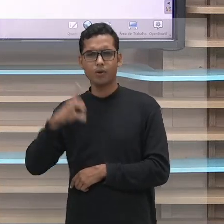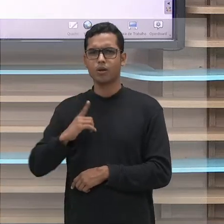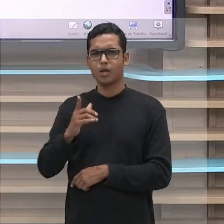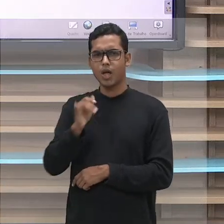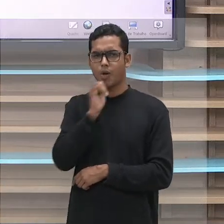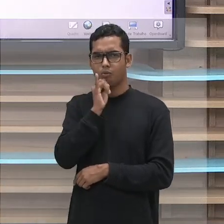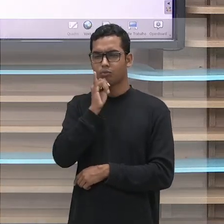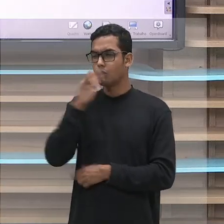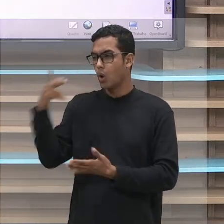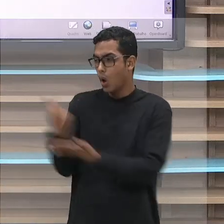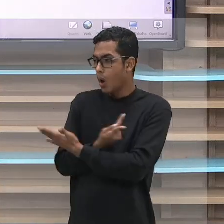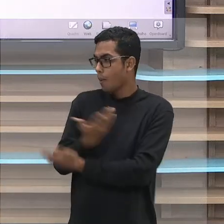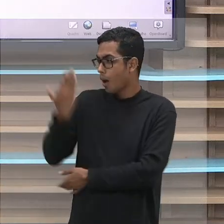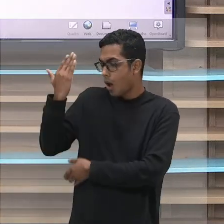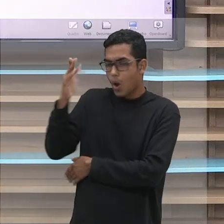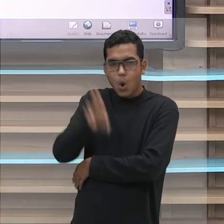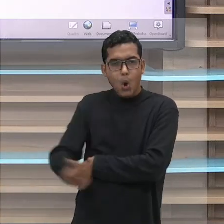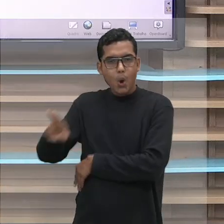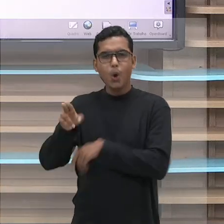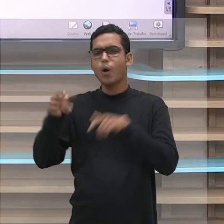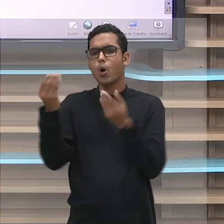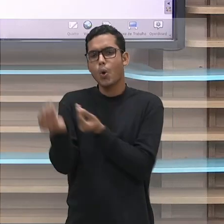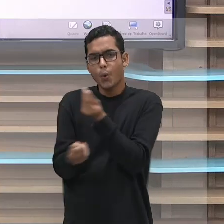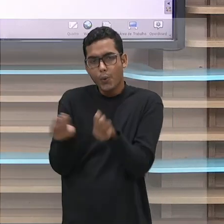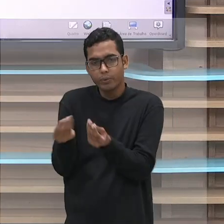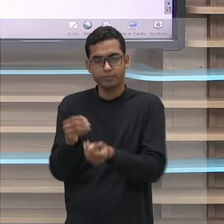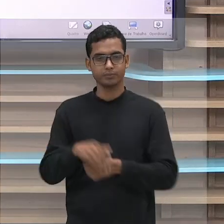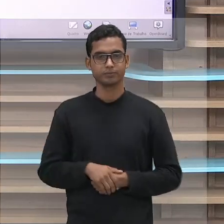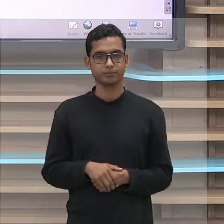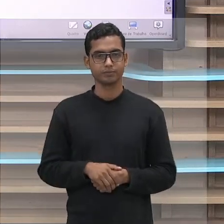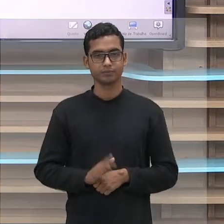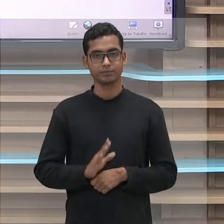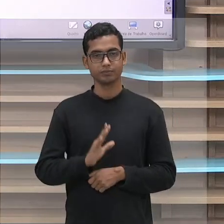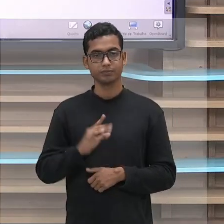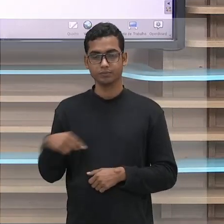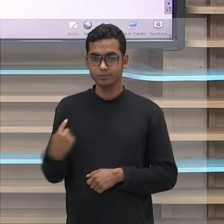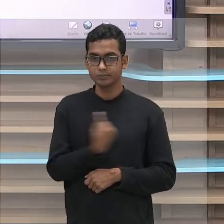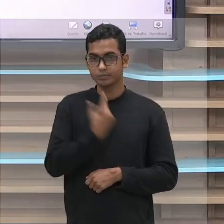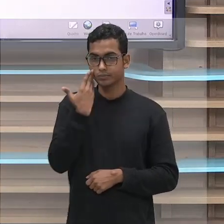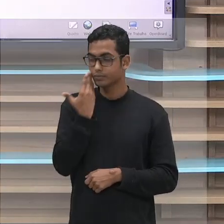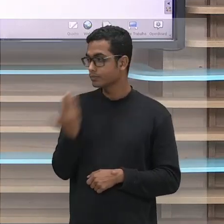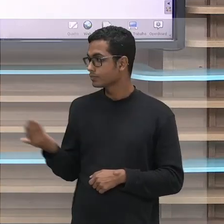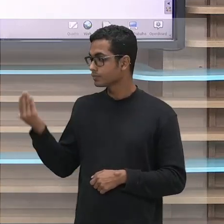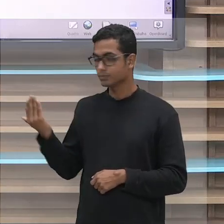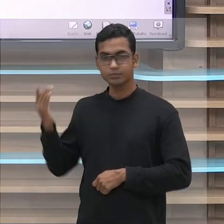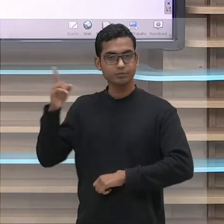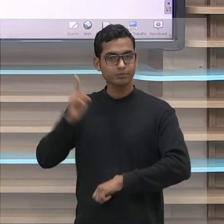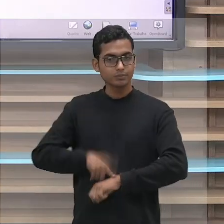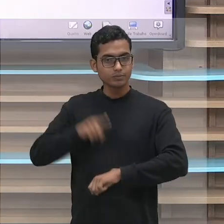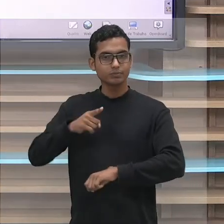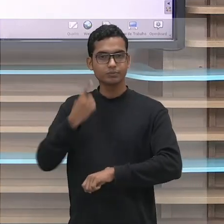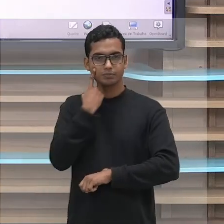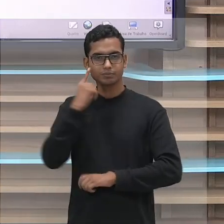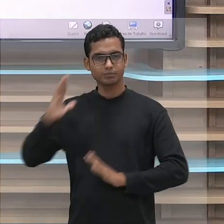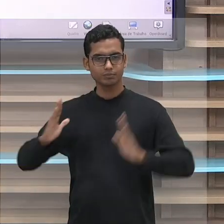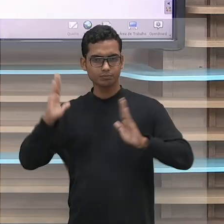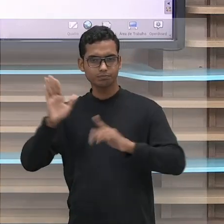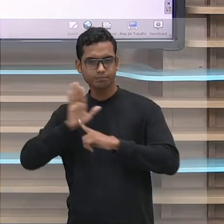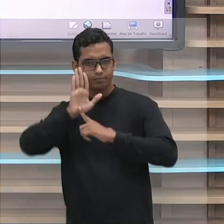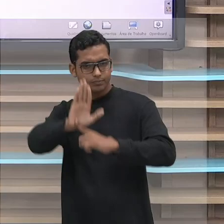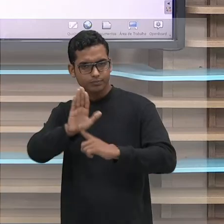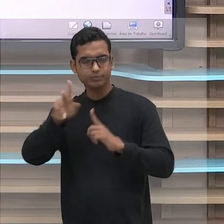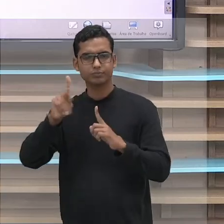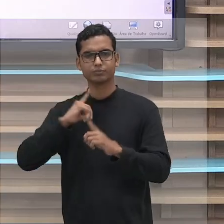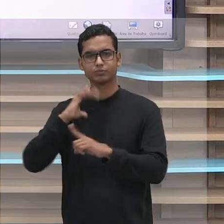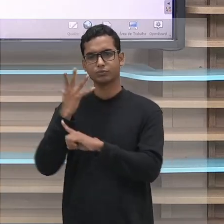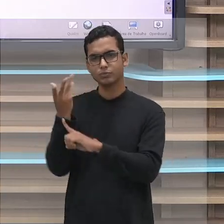aconteceu, eles vão estar utilizando aonde? Justamente no nosso momento que vão expor a sua obra